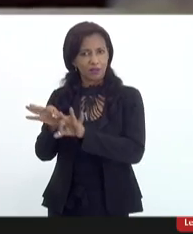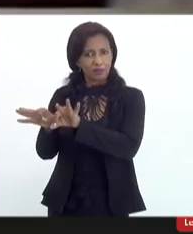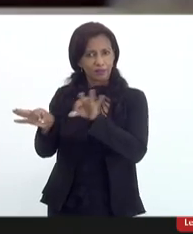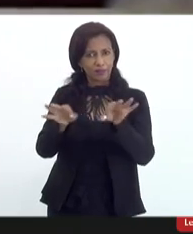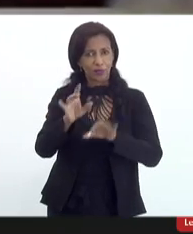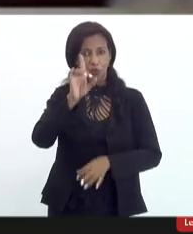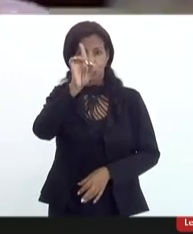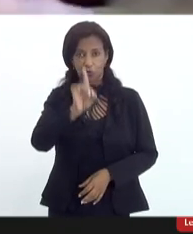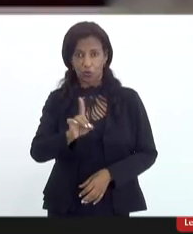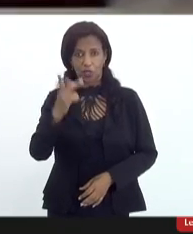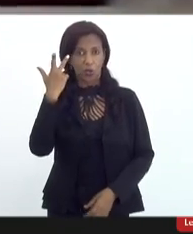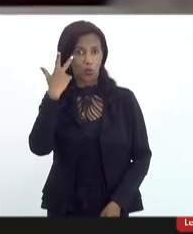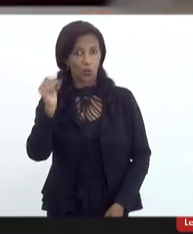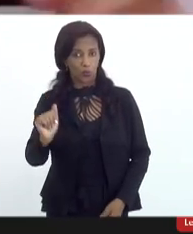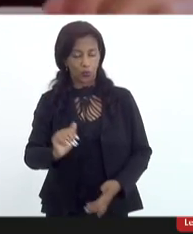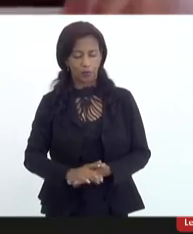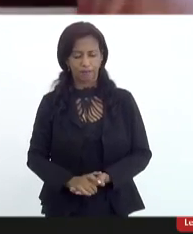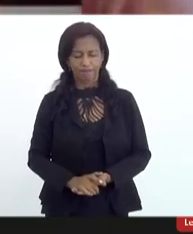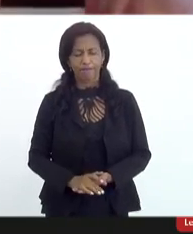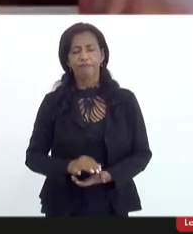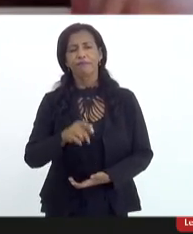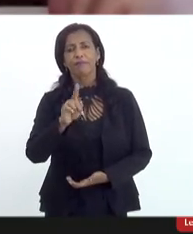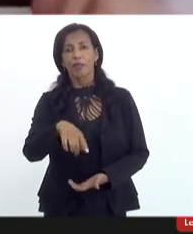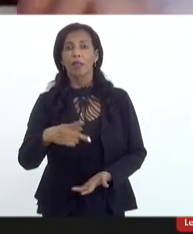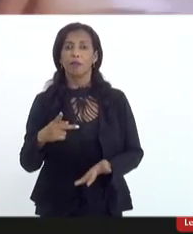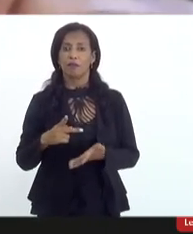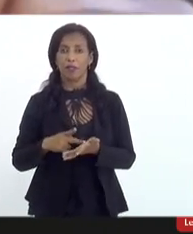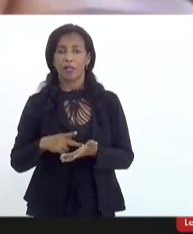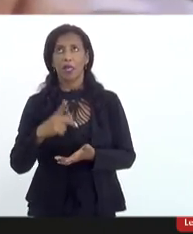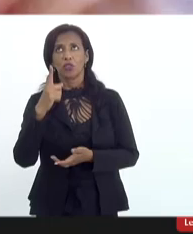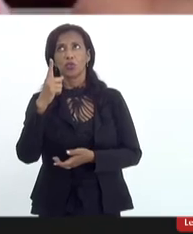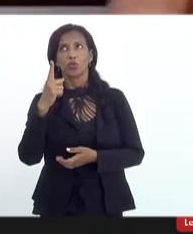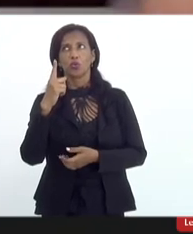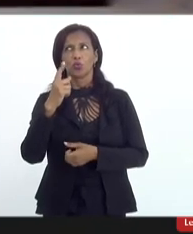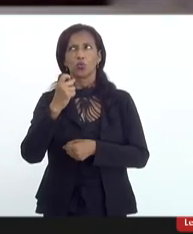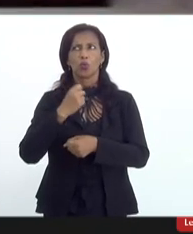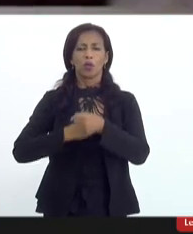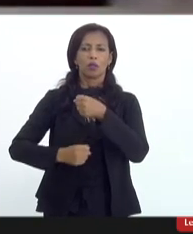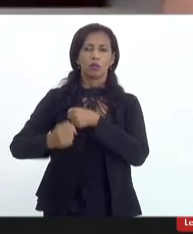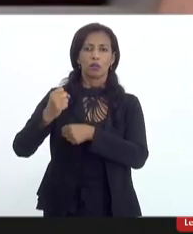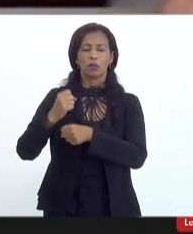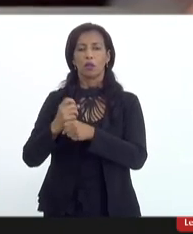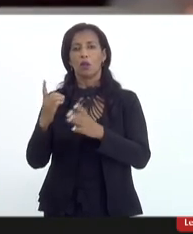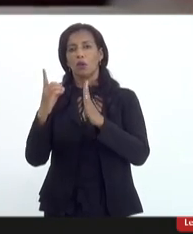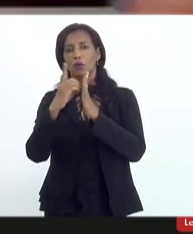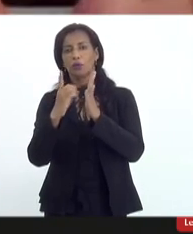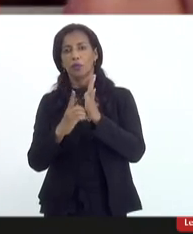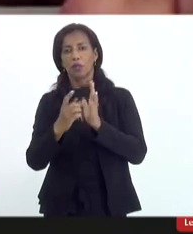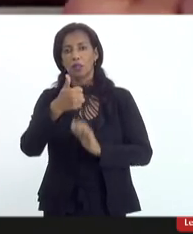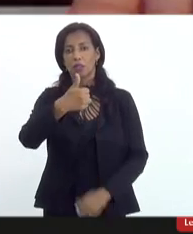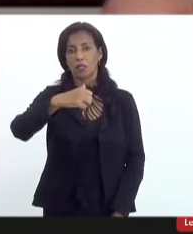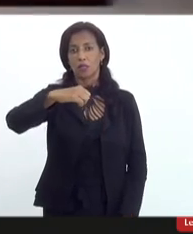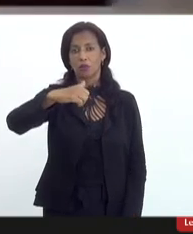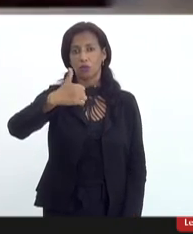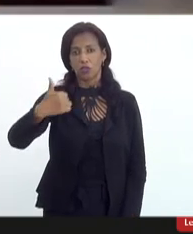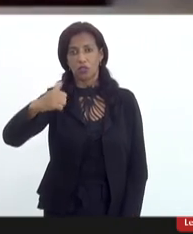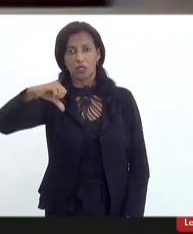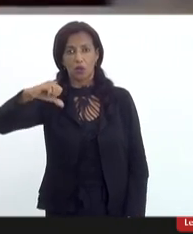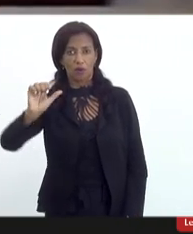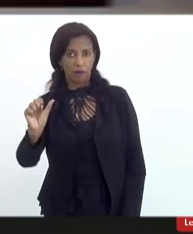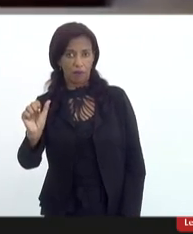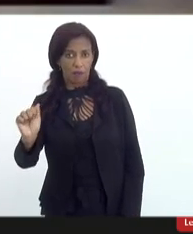do direito comum. É bem verdade que um ano antes, 1890, o decreto 119-A já